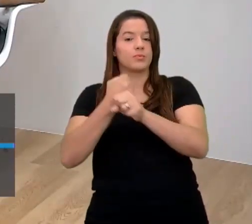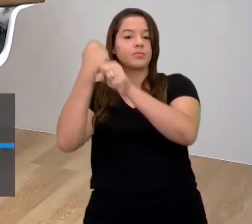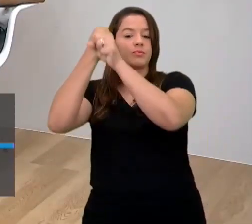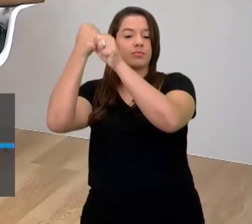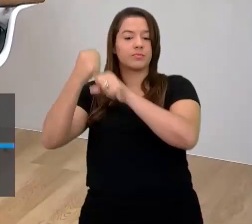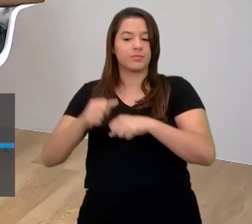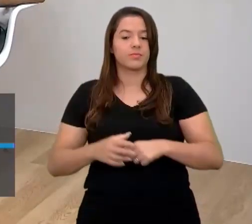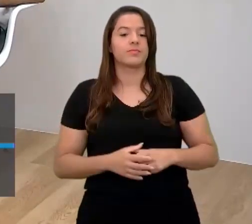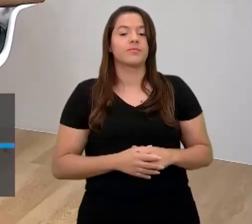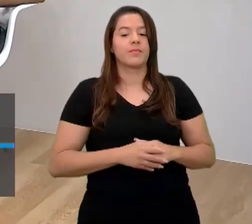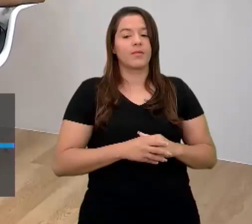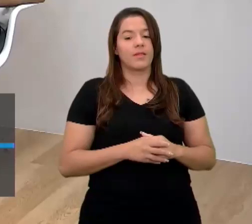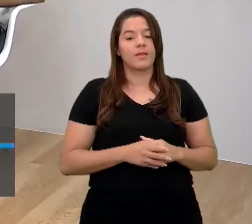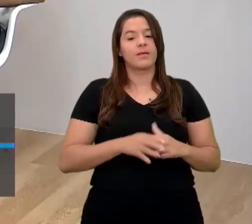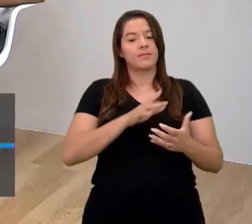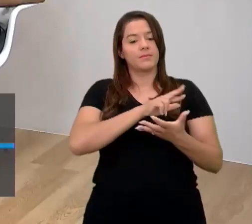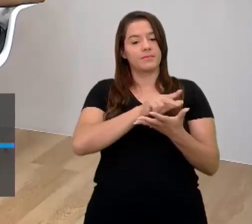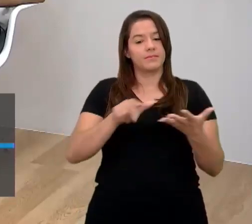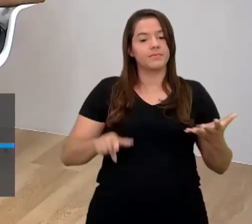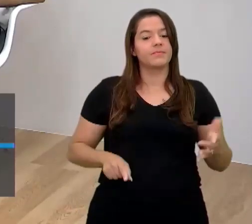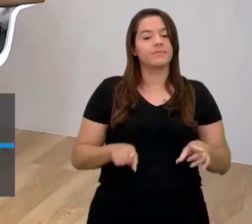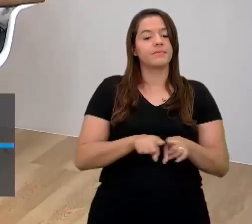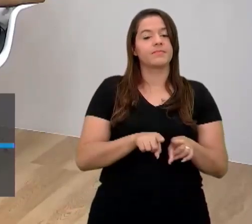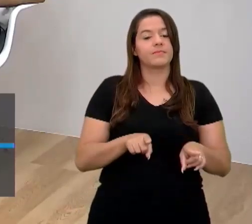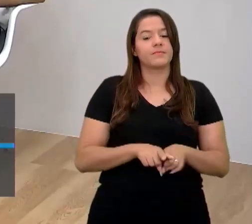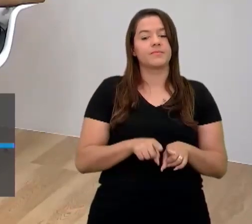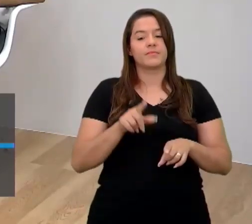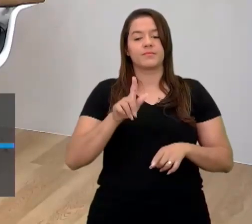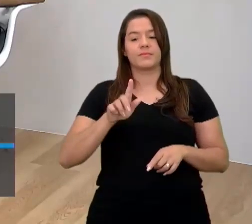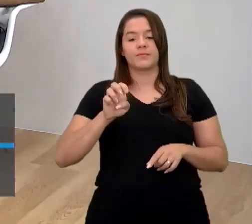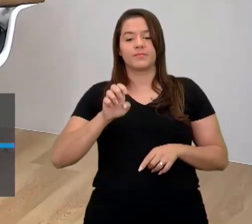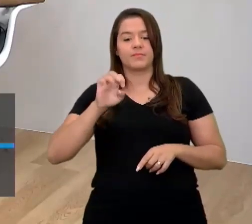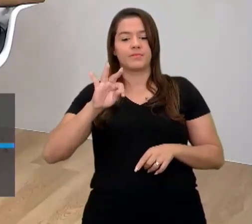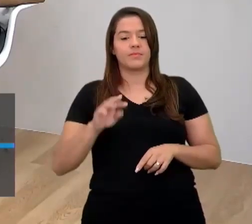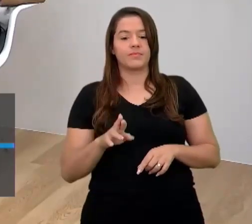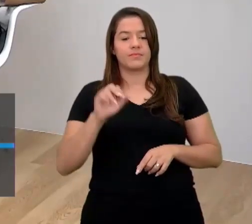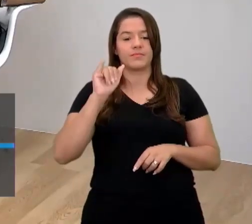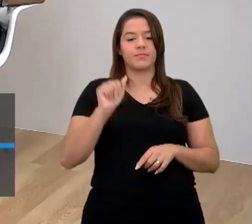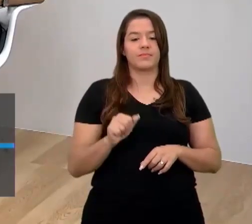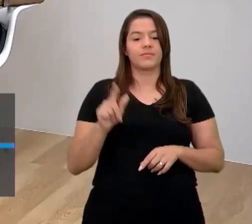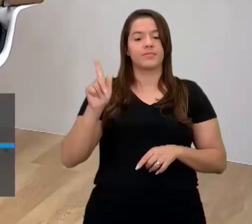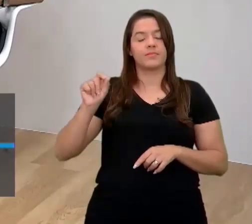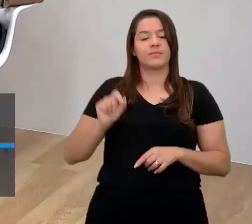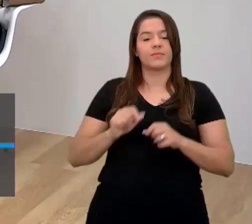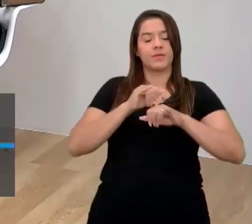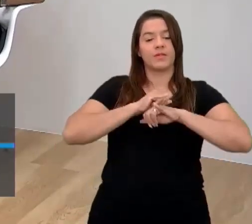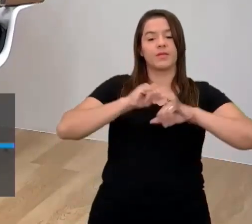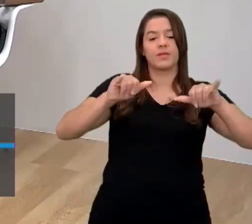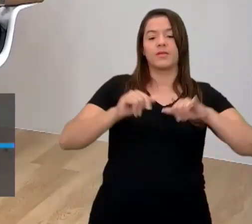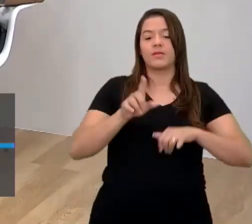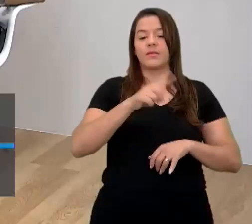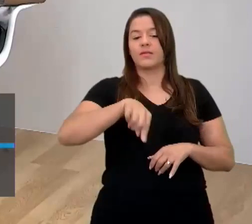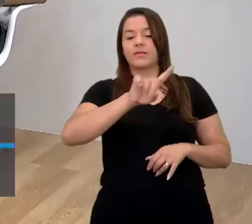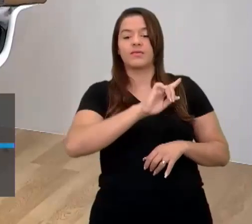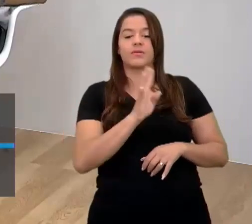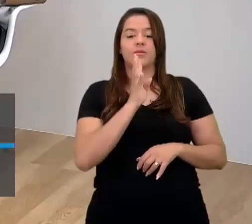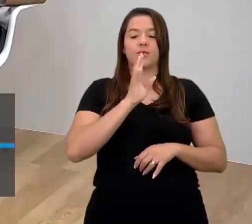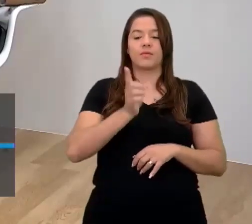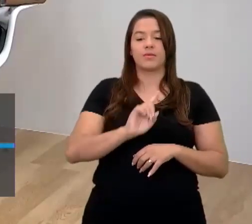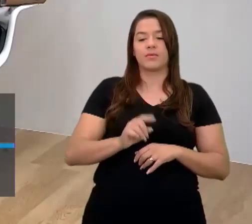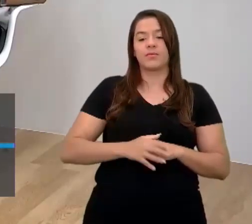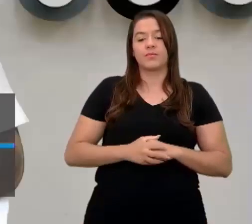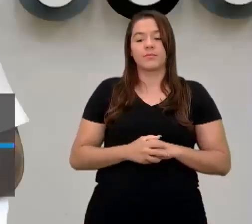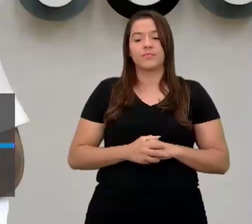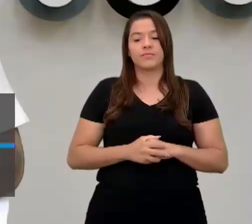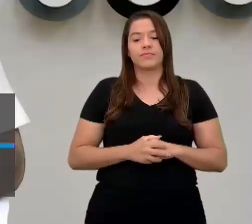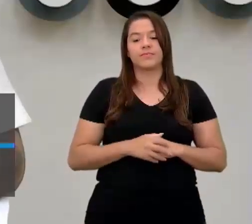Gentrificação. Gentrificação, muito bem lembrado o tema da gentrificação. Conta para os nossos aluninhos o que é gentrificação, porque de repente tem muita gente que ainda não sabe esse